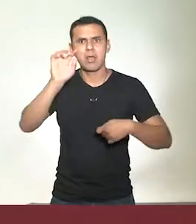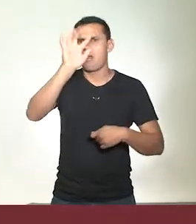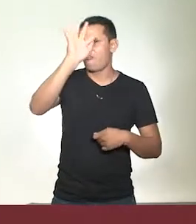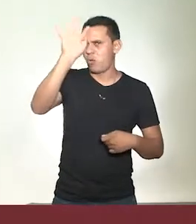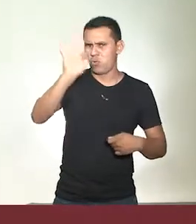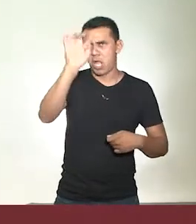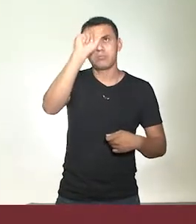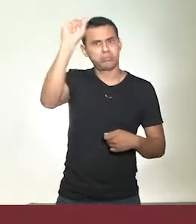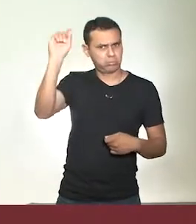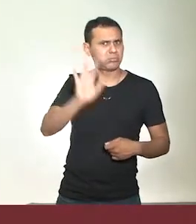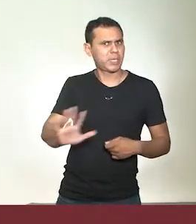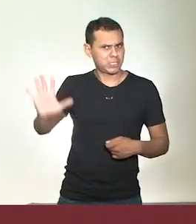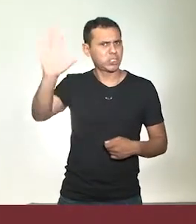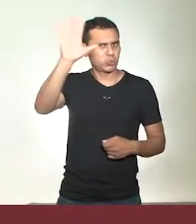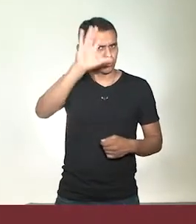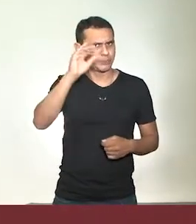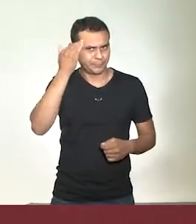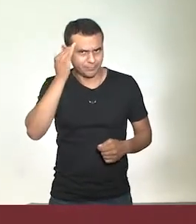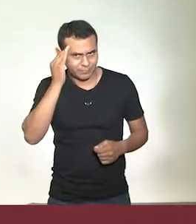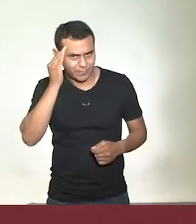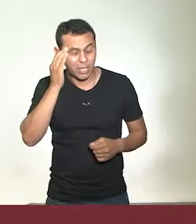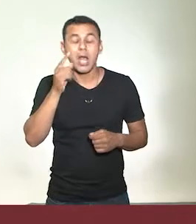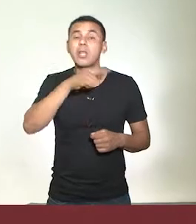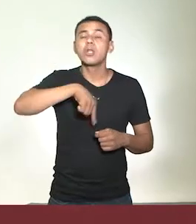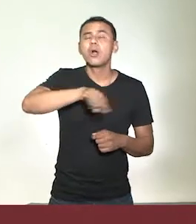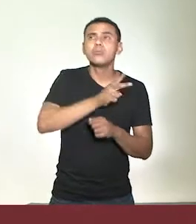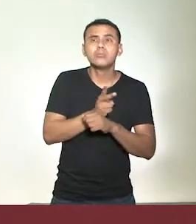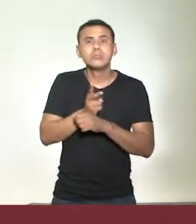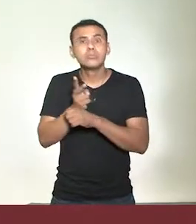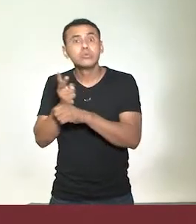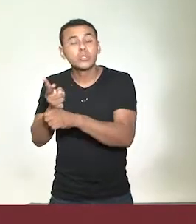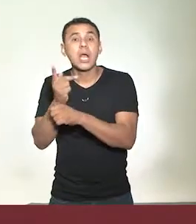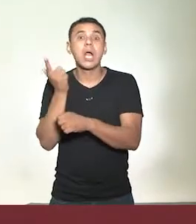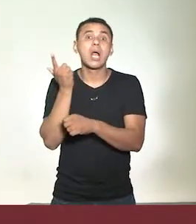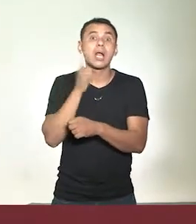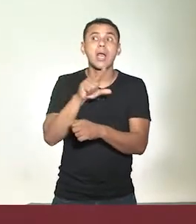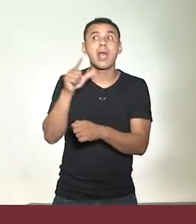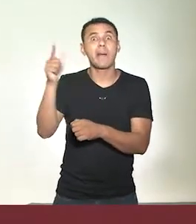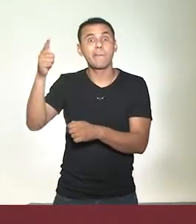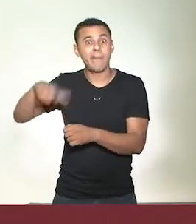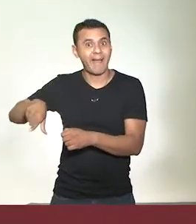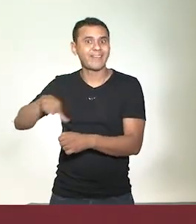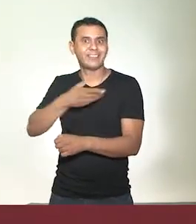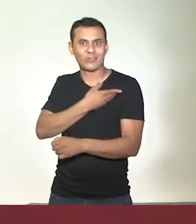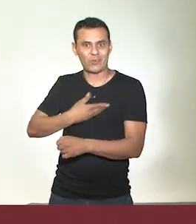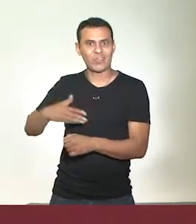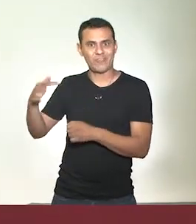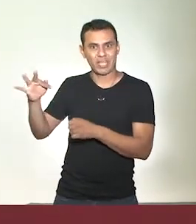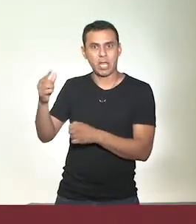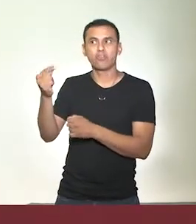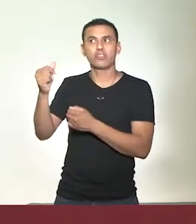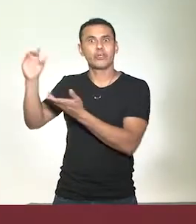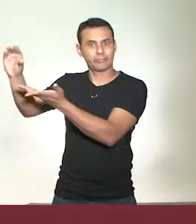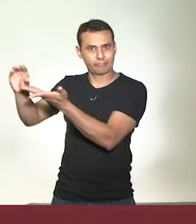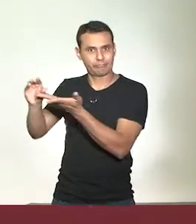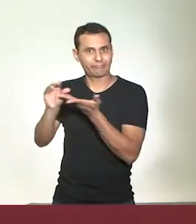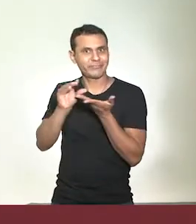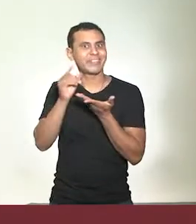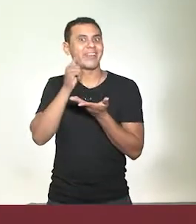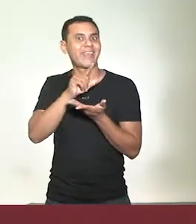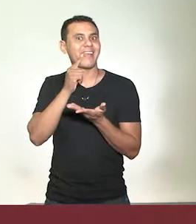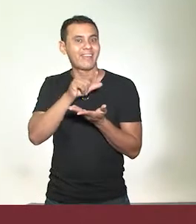É nos faz buscar ou conseguir mais recursos do governo federal caso a